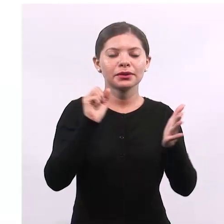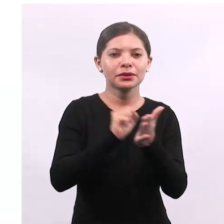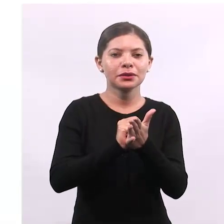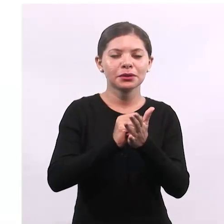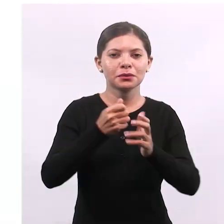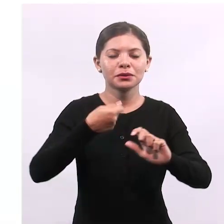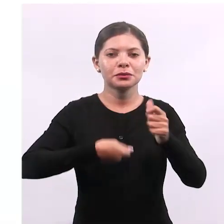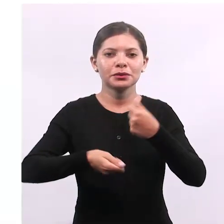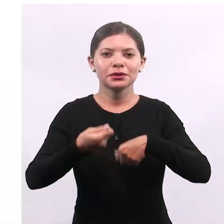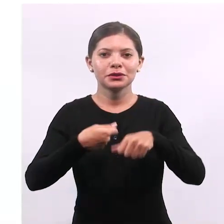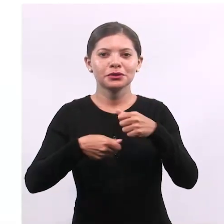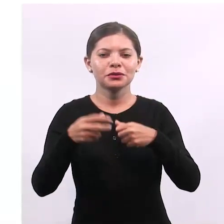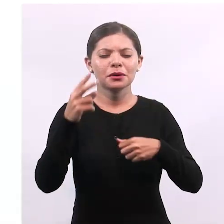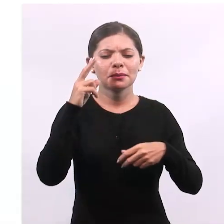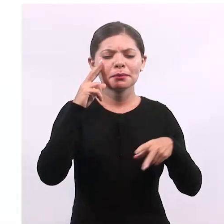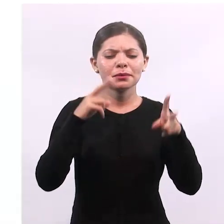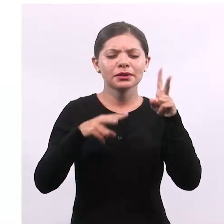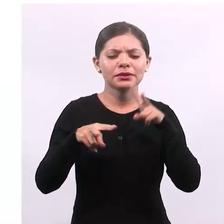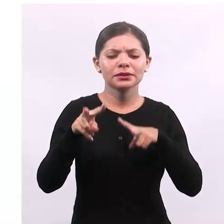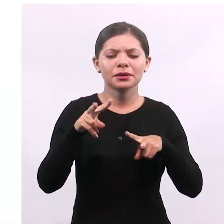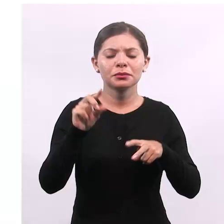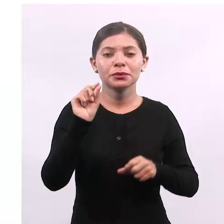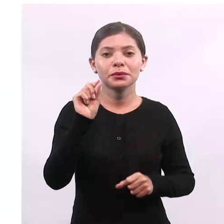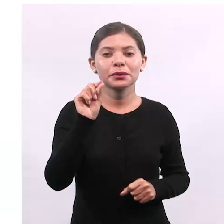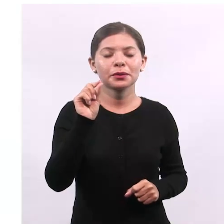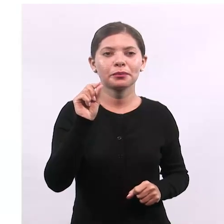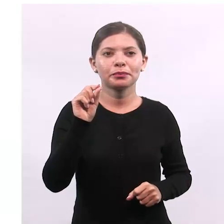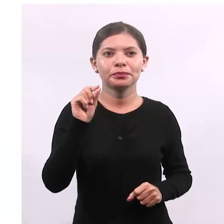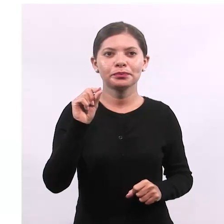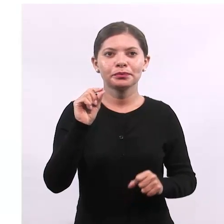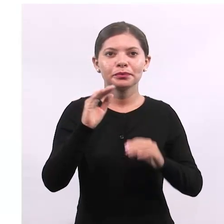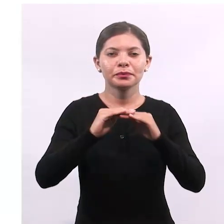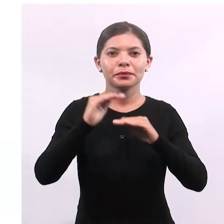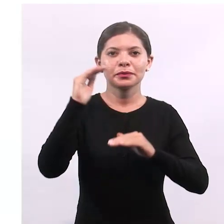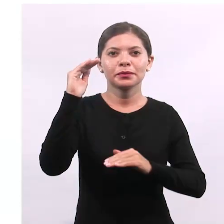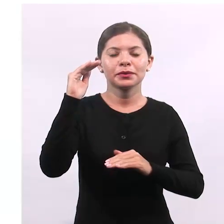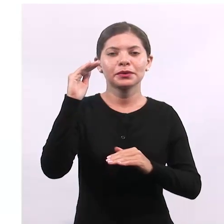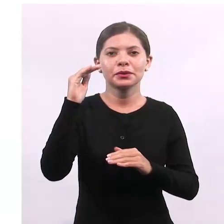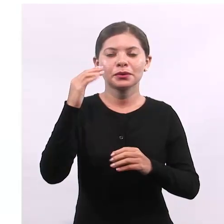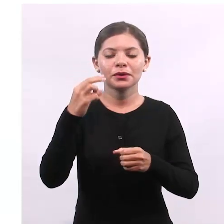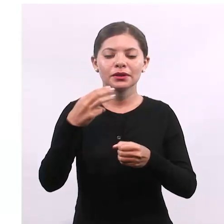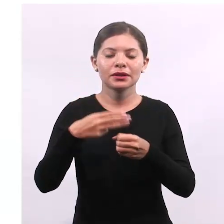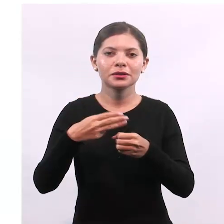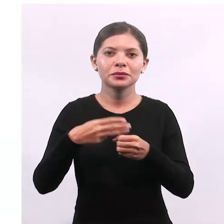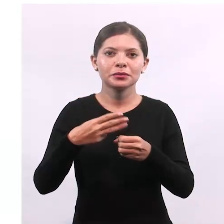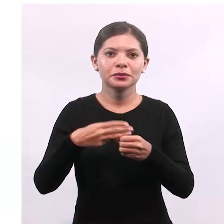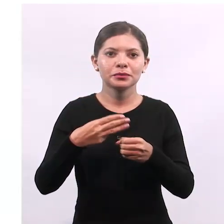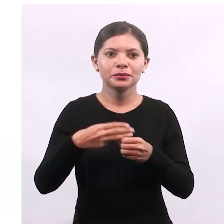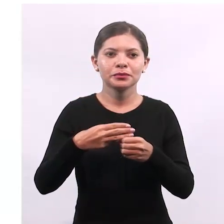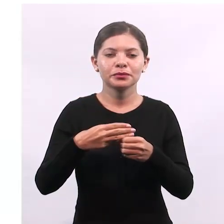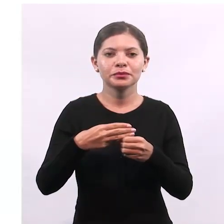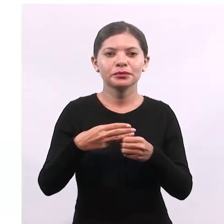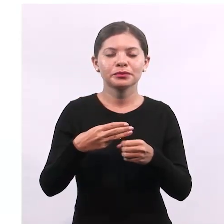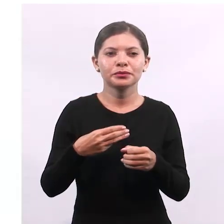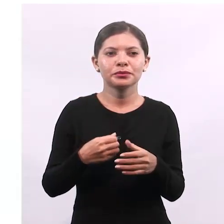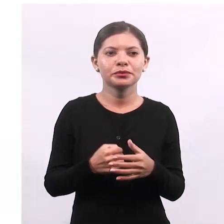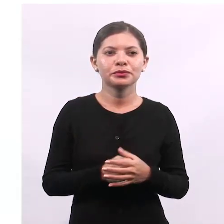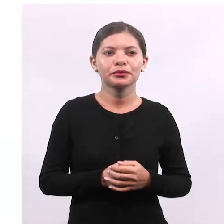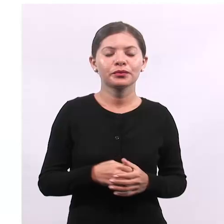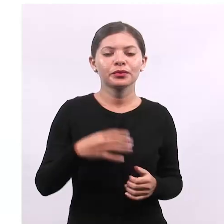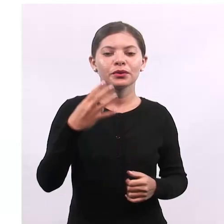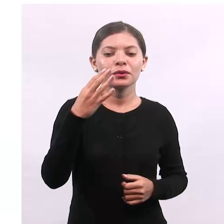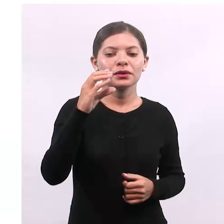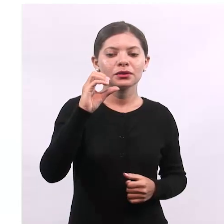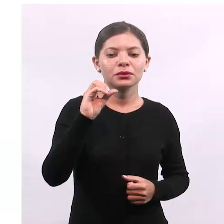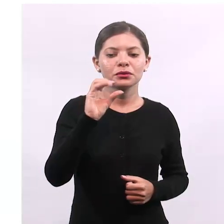percebe-se a maior dominância da rede Municipal que detém 49% das matrículas